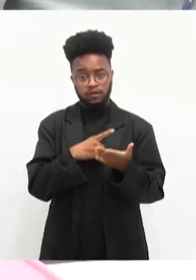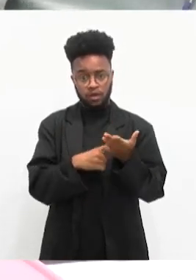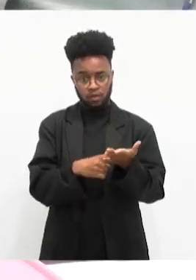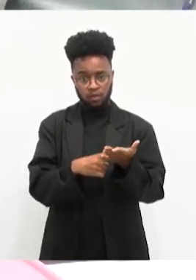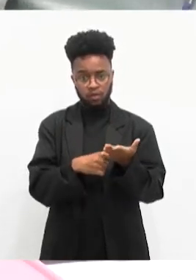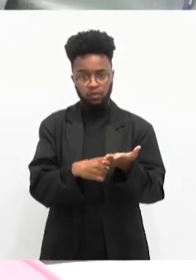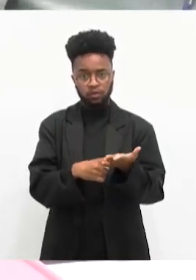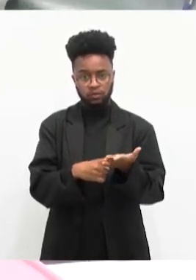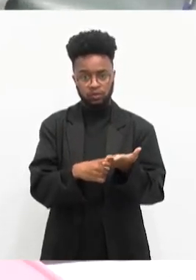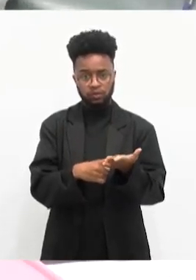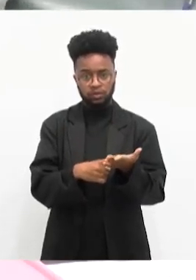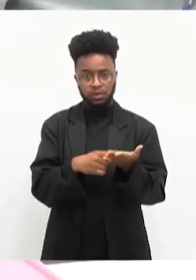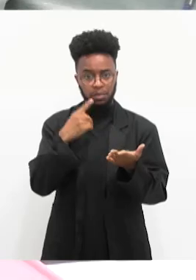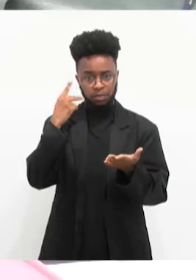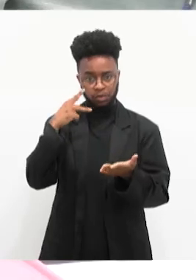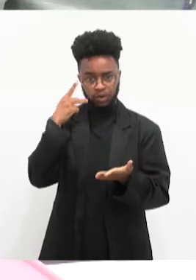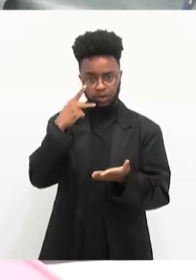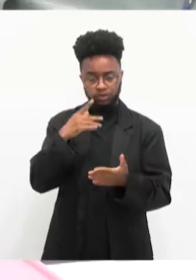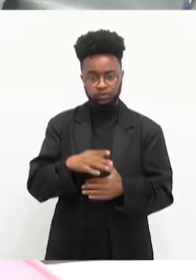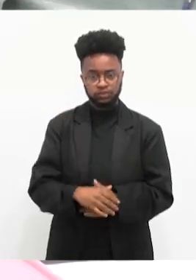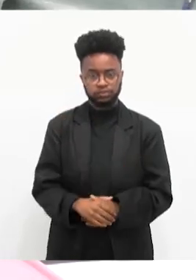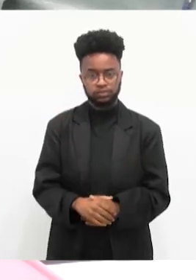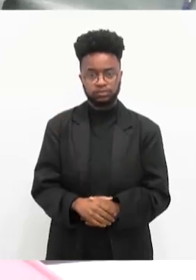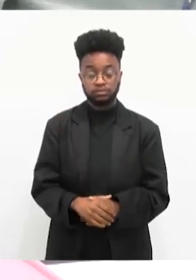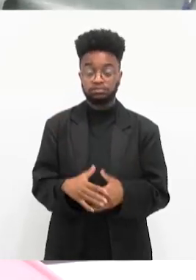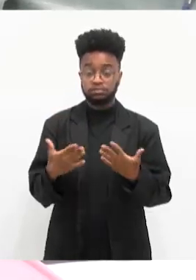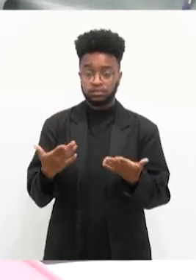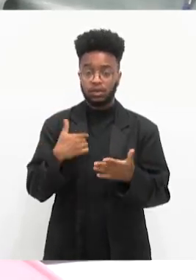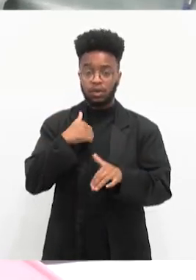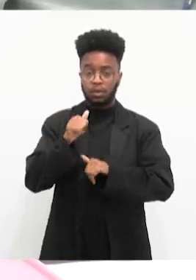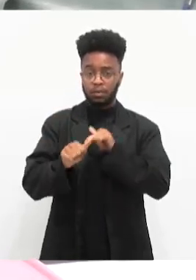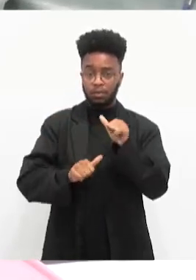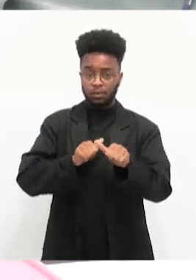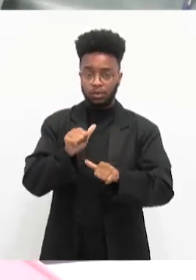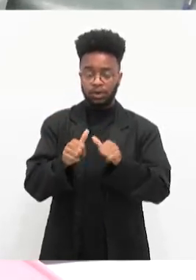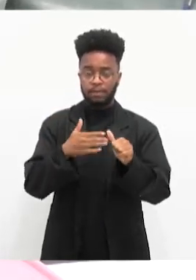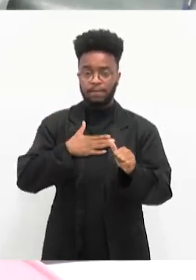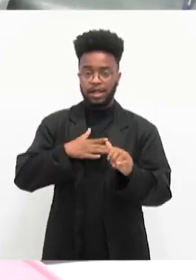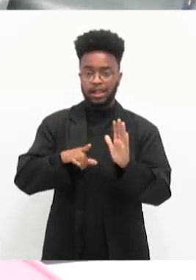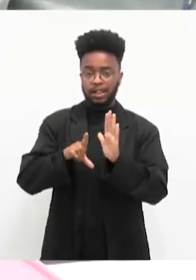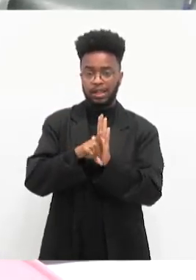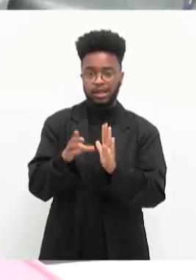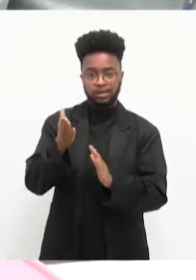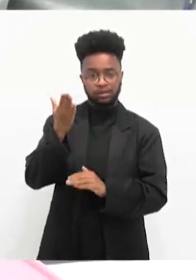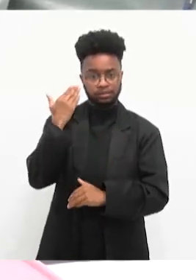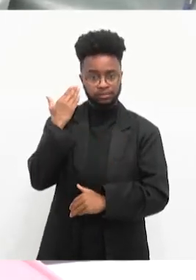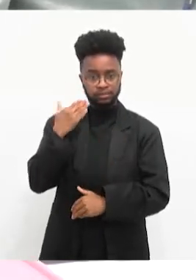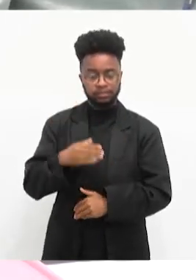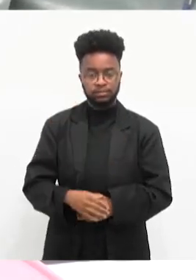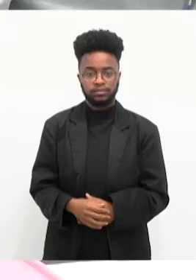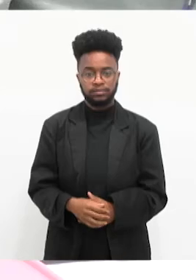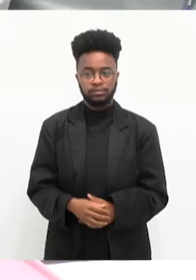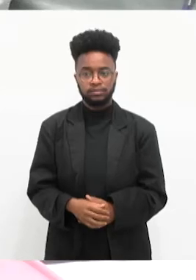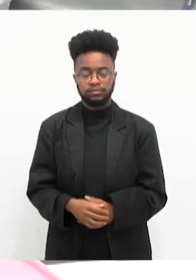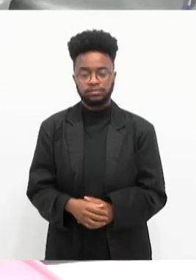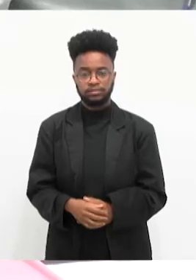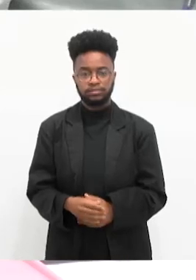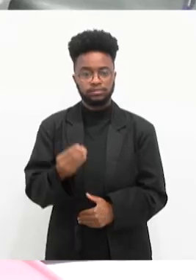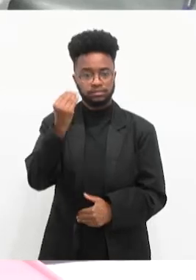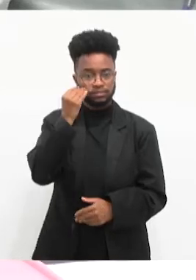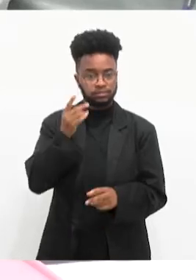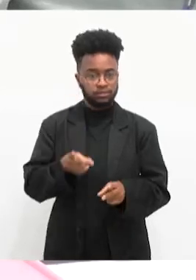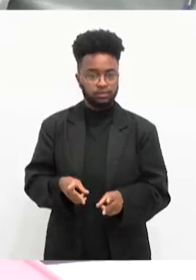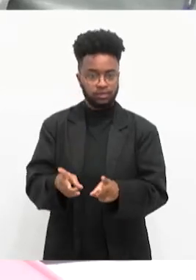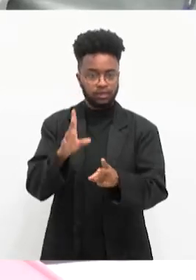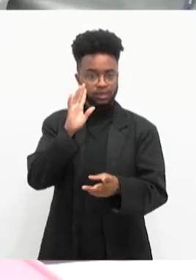acordo político. Então eu estou modificando apenas a minha lei anterior, mantendo as